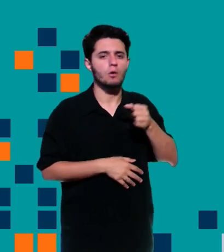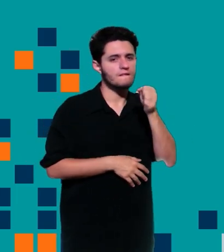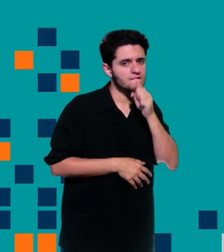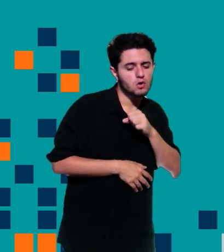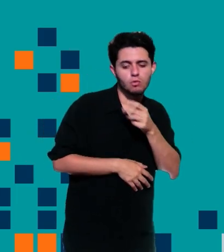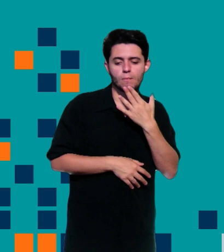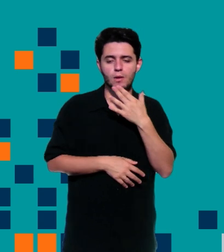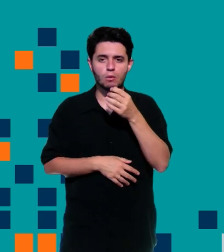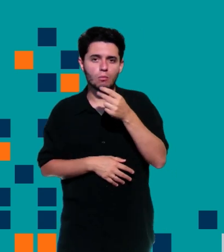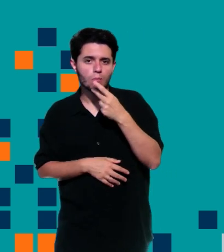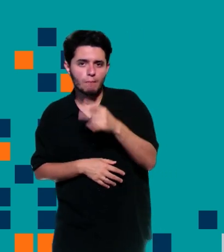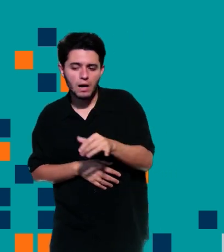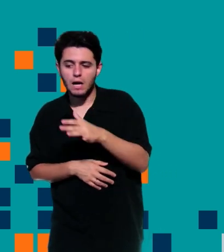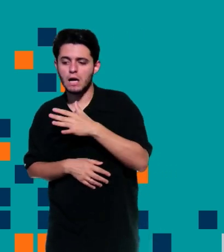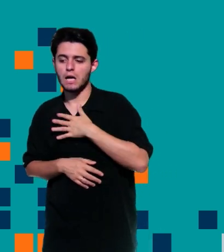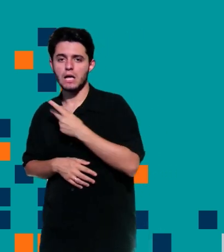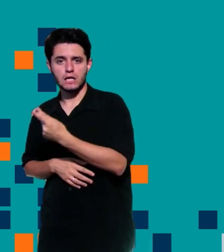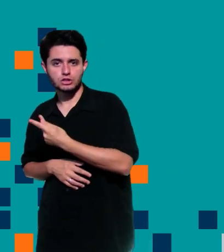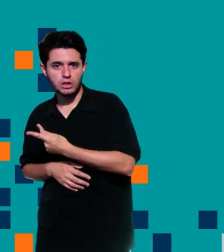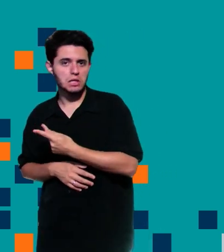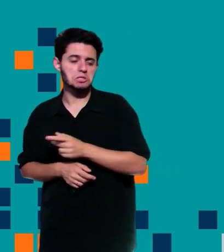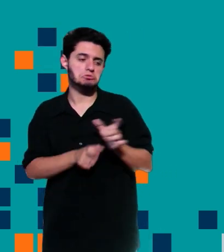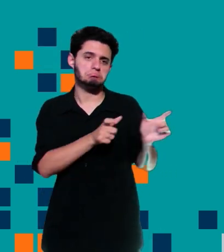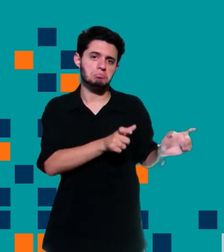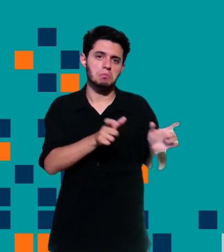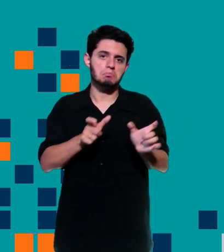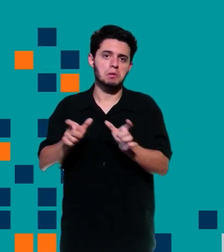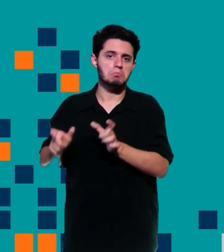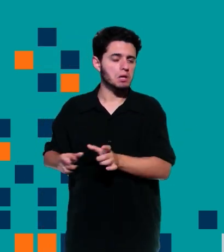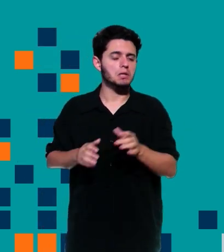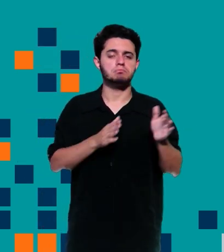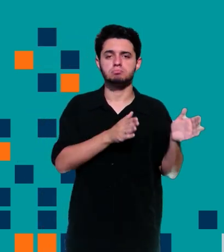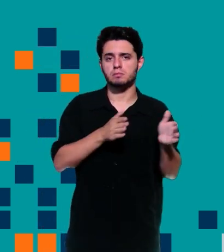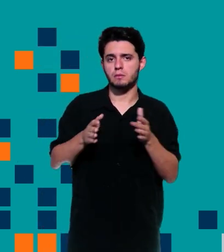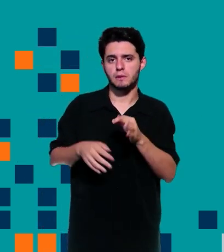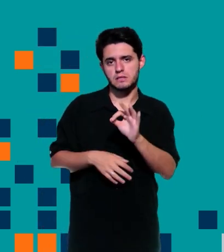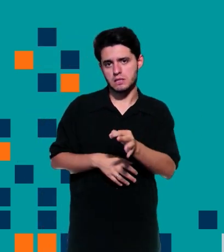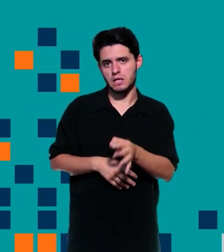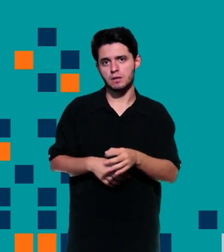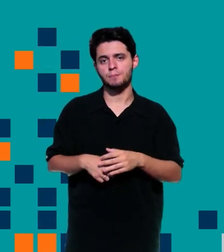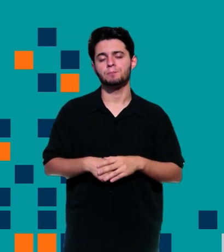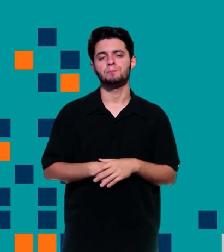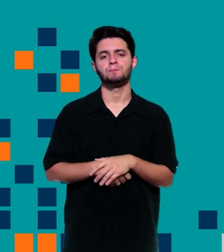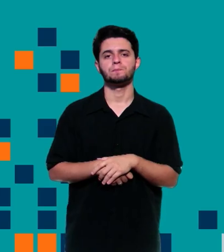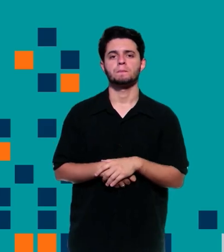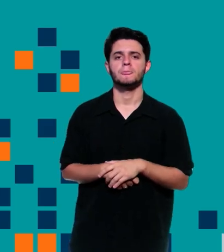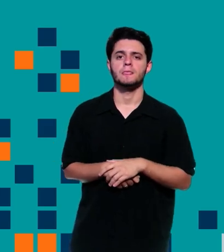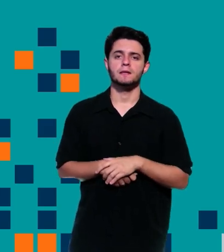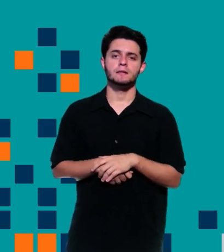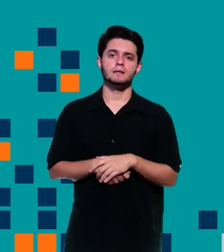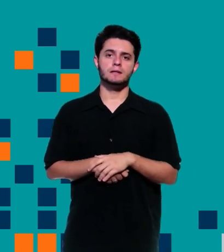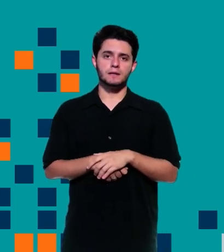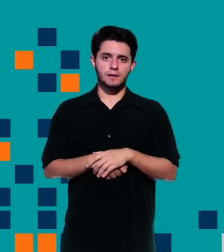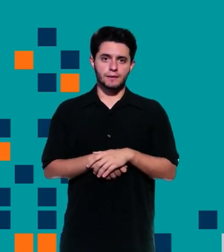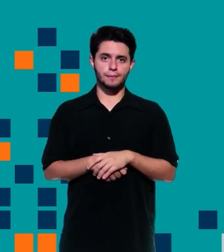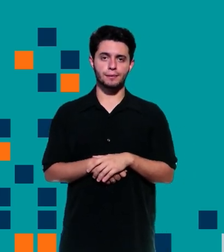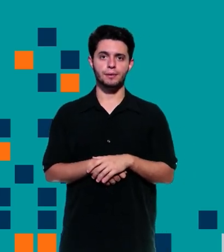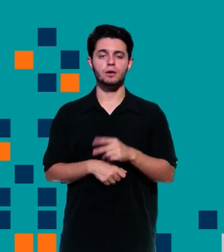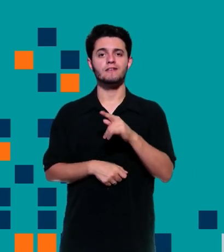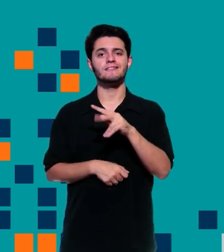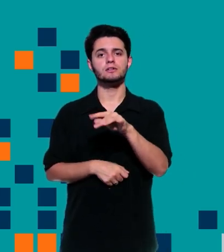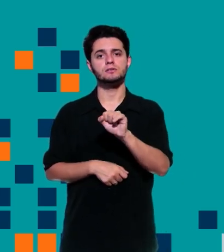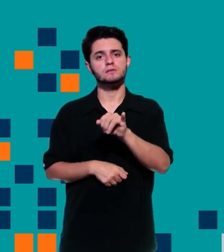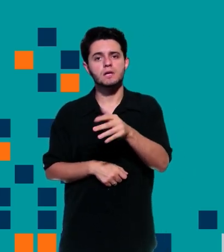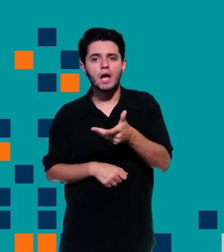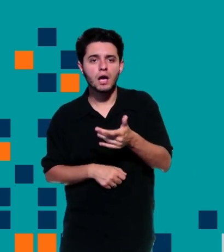escala, e como meu avô ampliou a escala e chegou nesses projetos especiais. Fausto, se você quiser falar